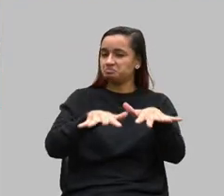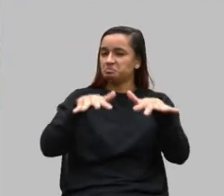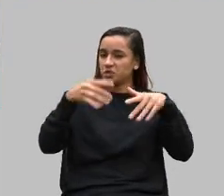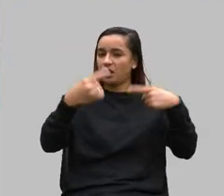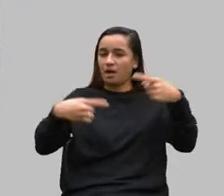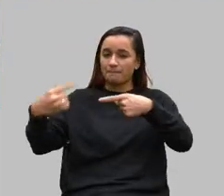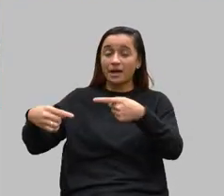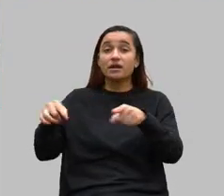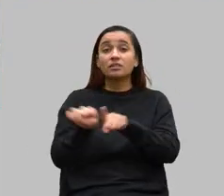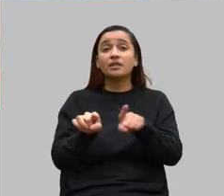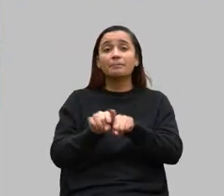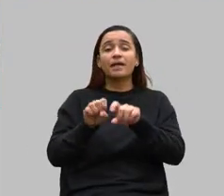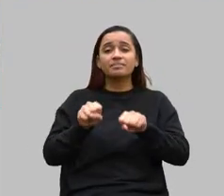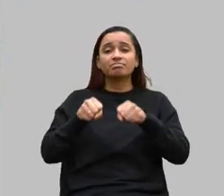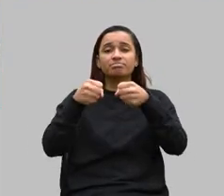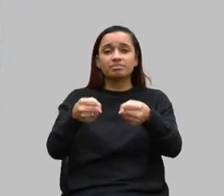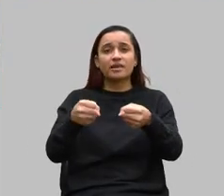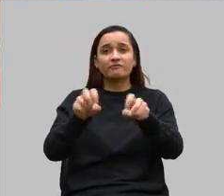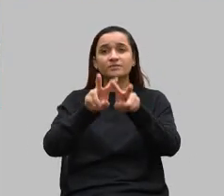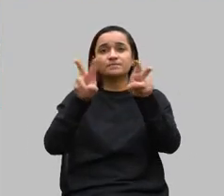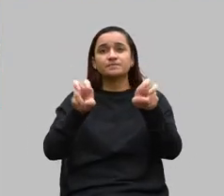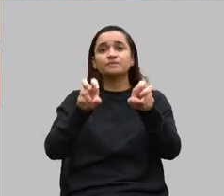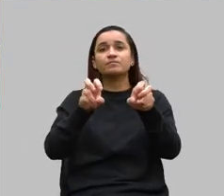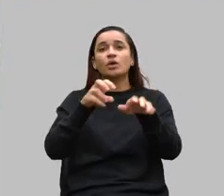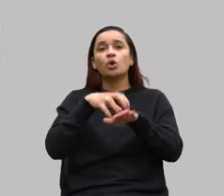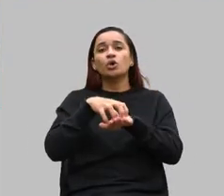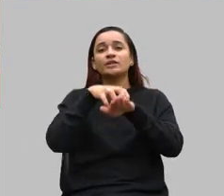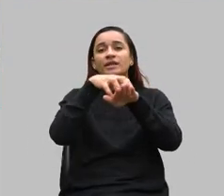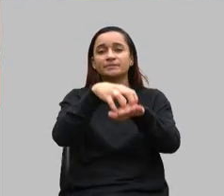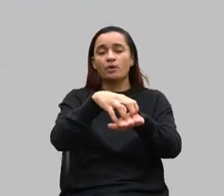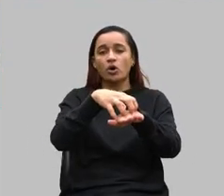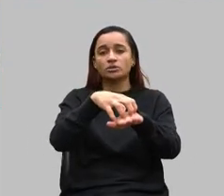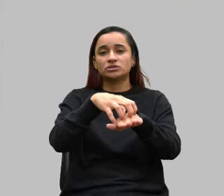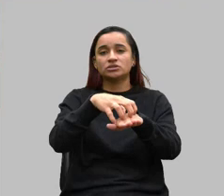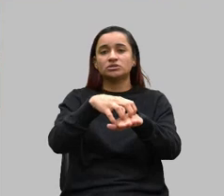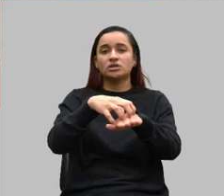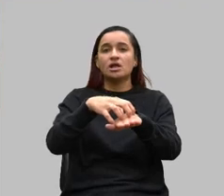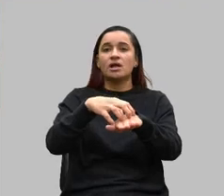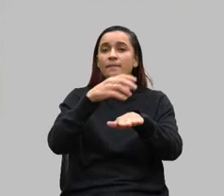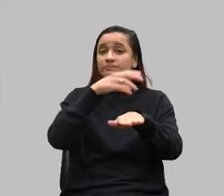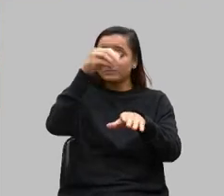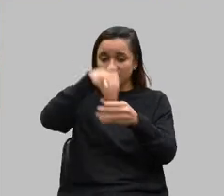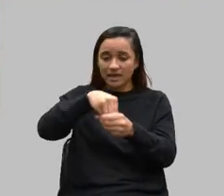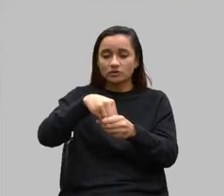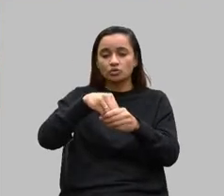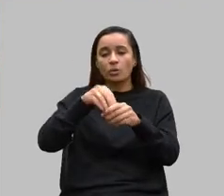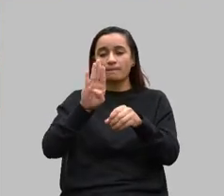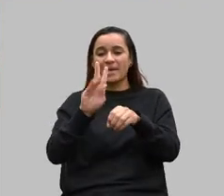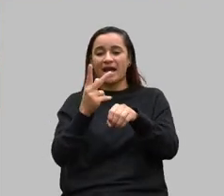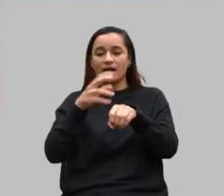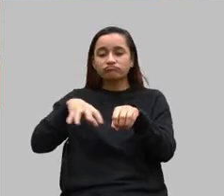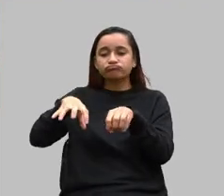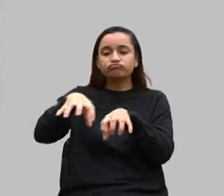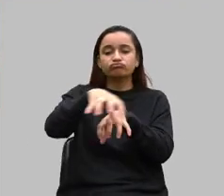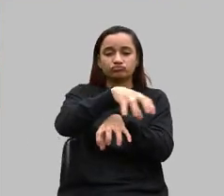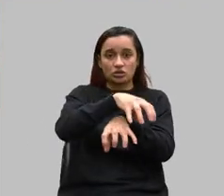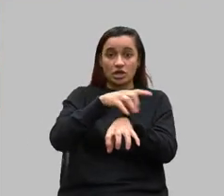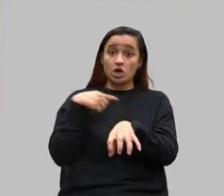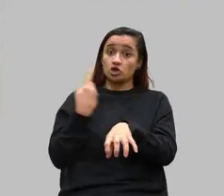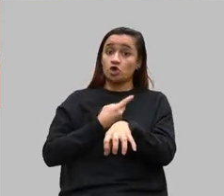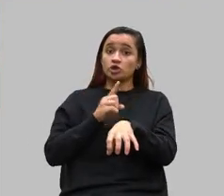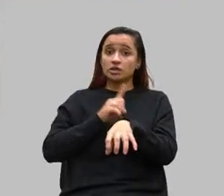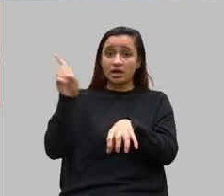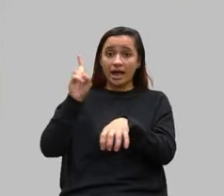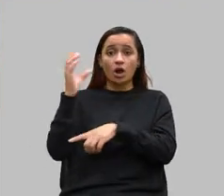defender a questão do transporte de passageiros na região metropolitana de Belo Horizonte a Prefeitura de Contagem através da prefeita Maria Campos que foi